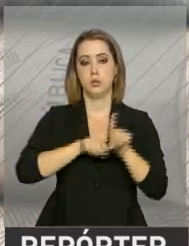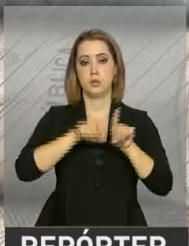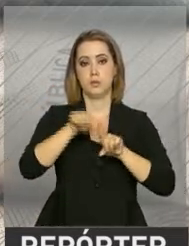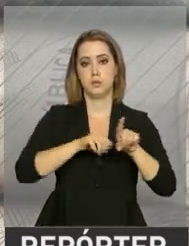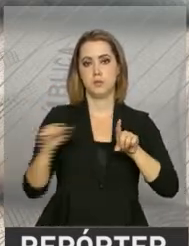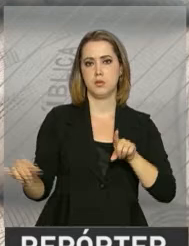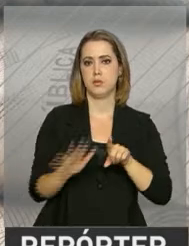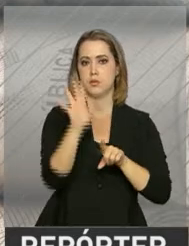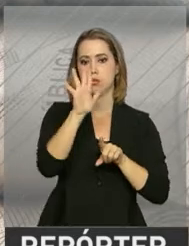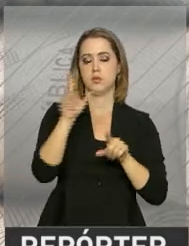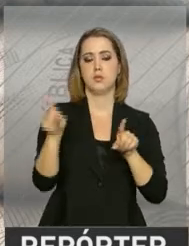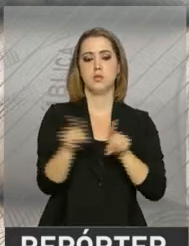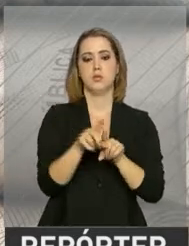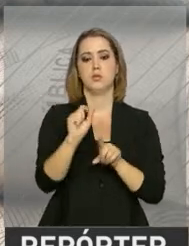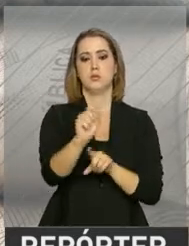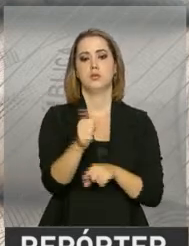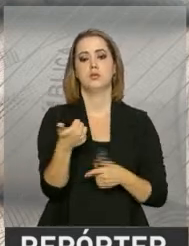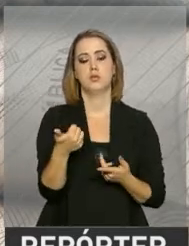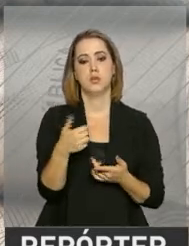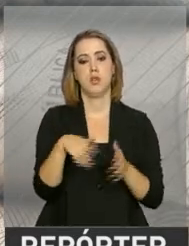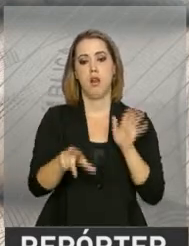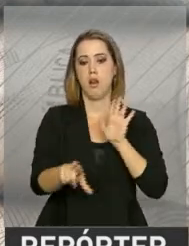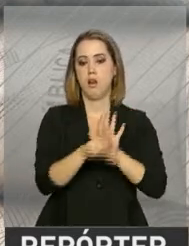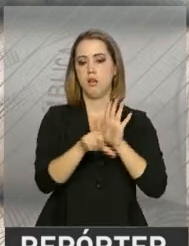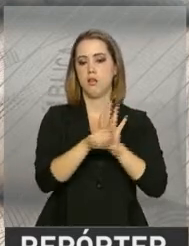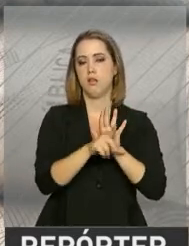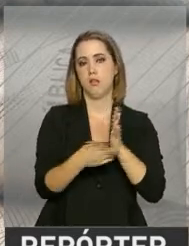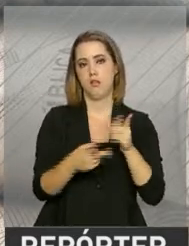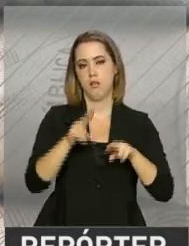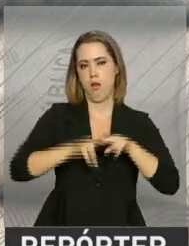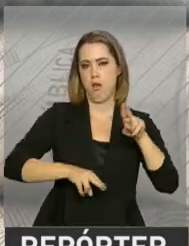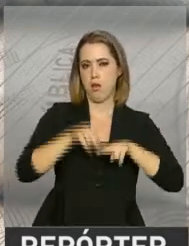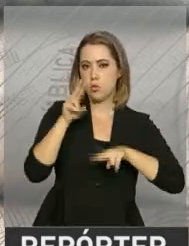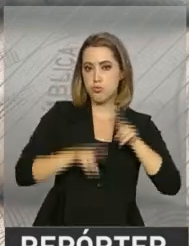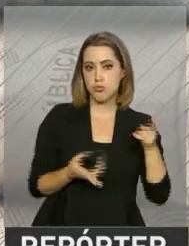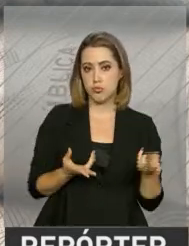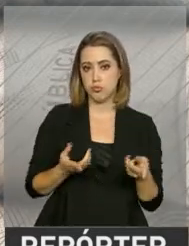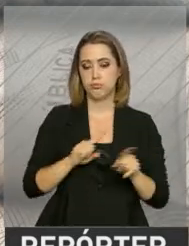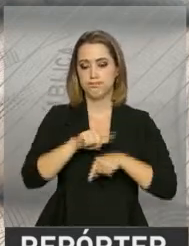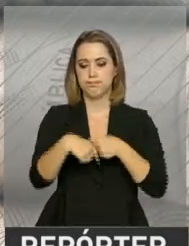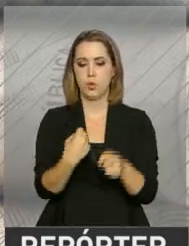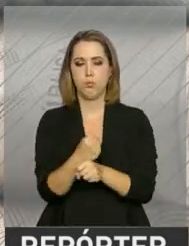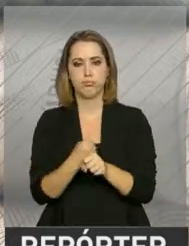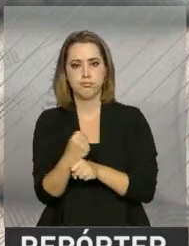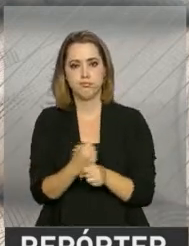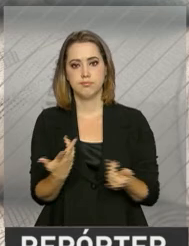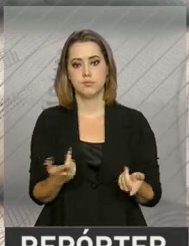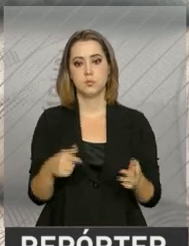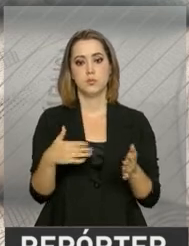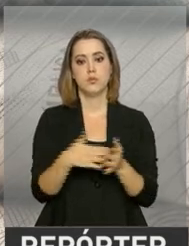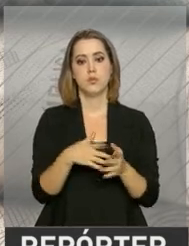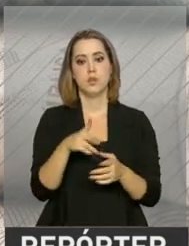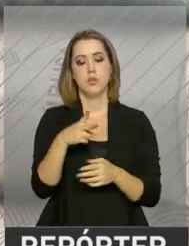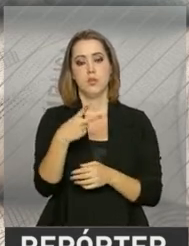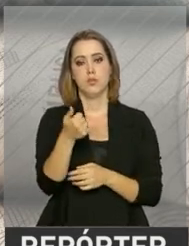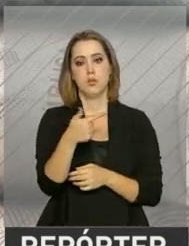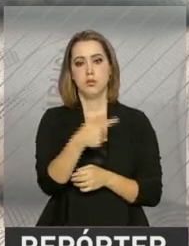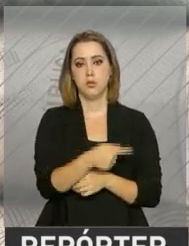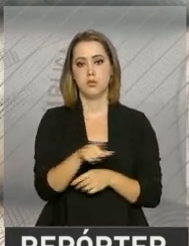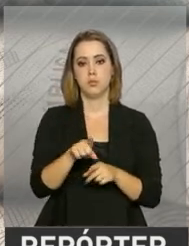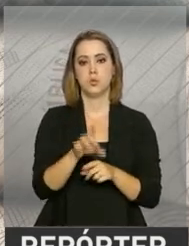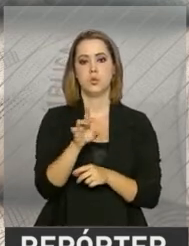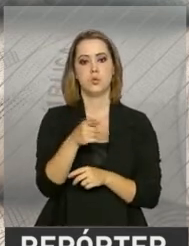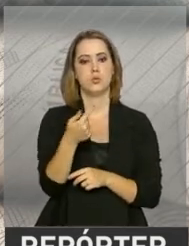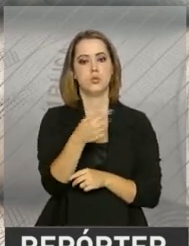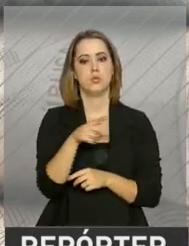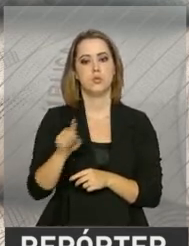até junho quando elaborada a lei orçamentária para o ano seguinte em 2017 as despesas não poderão crescer mais do